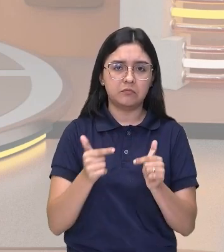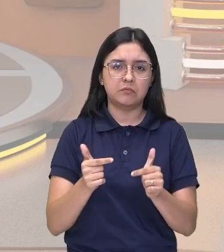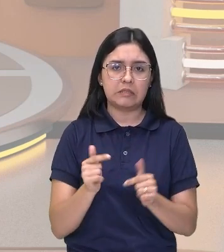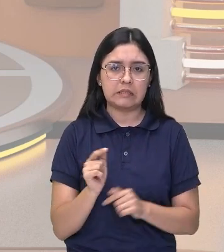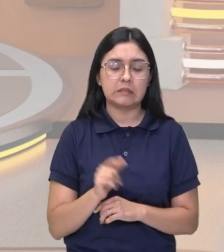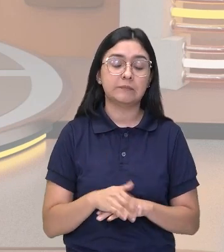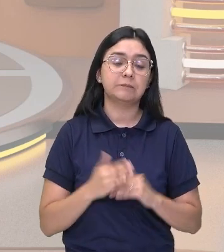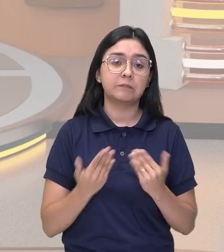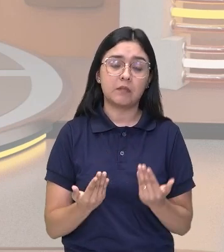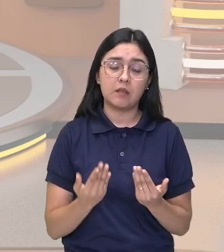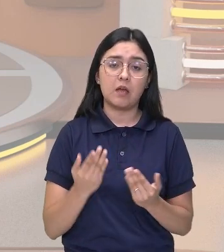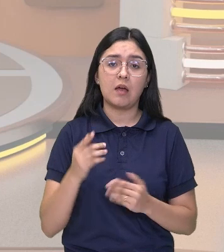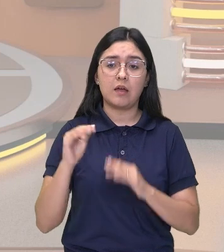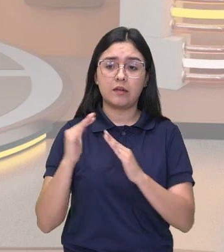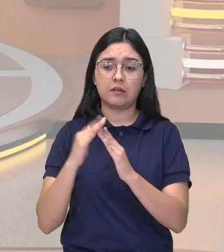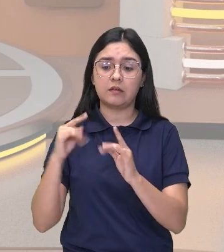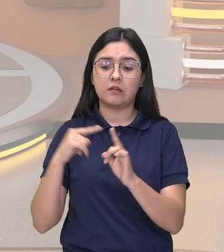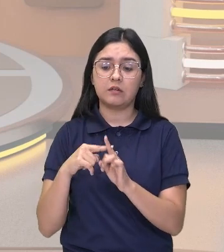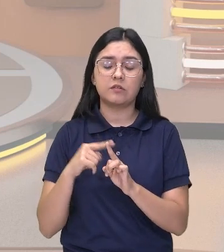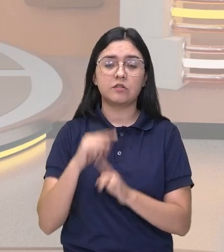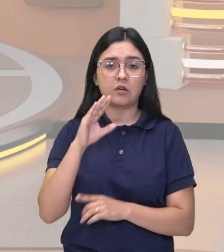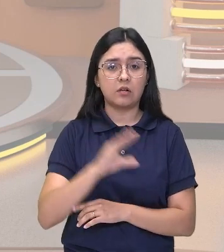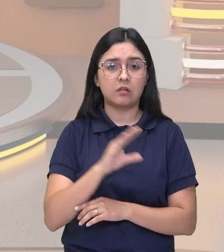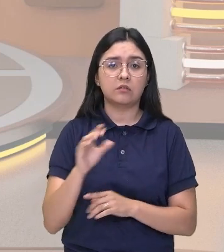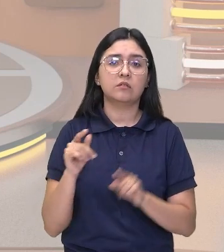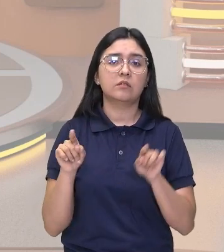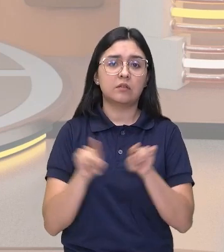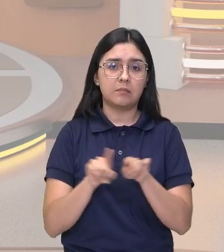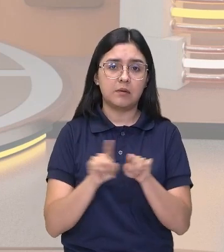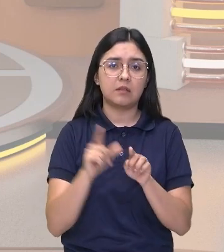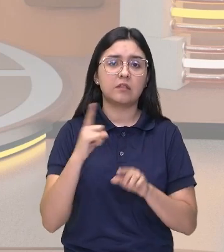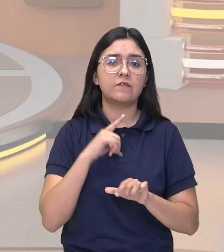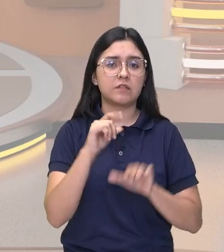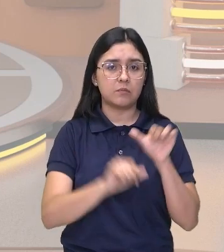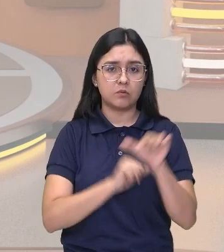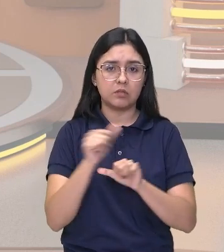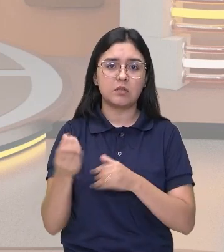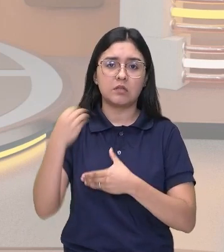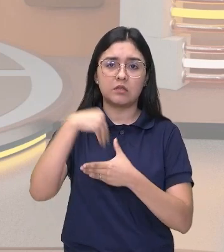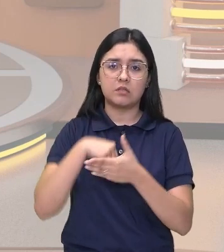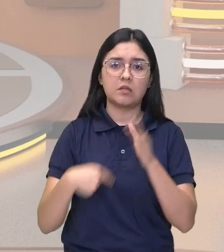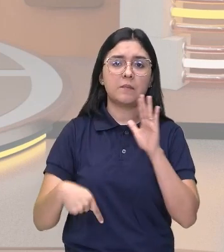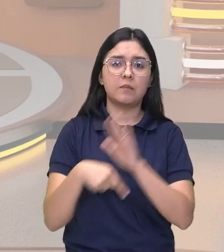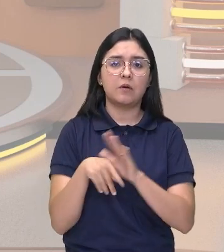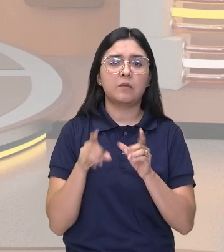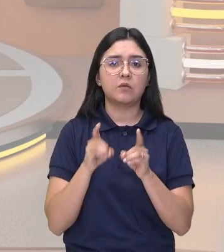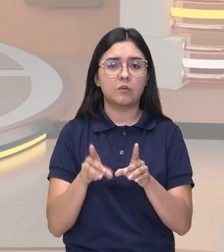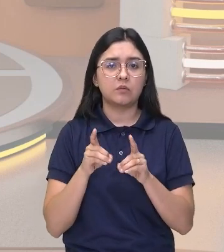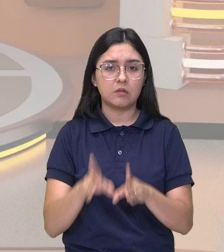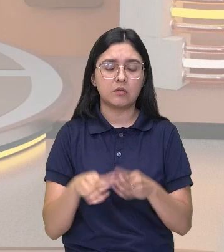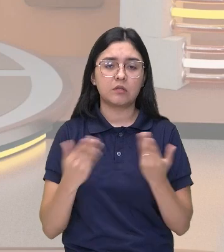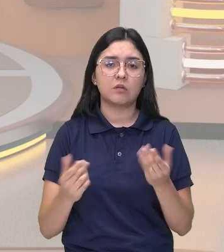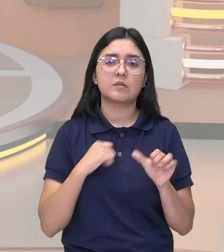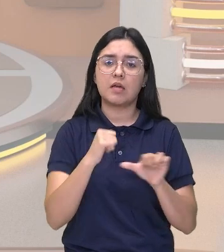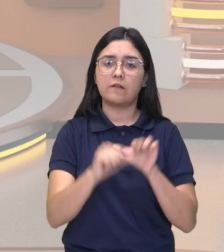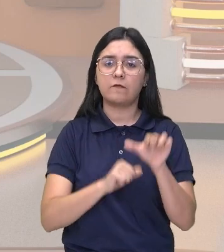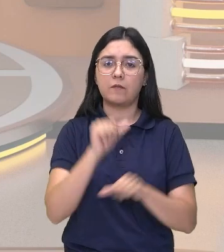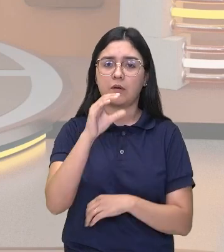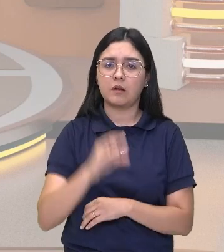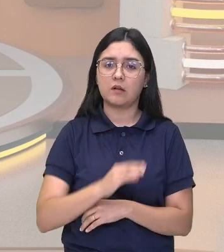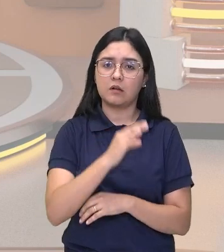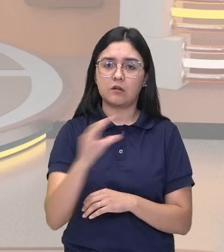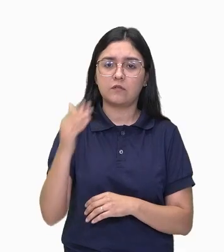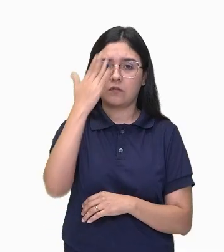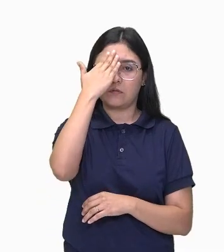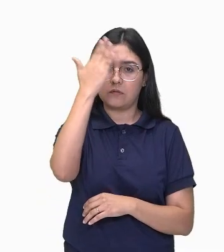gente. A Igreja Católica também formulou uma reforma dentro da sua própria doutrina, e essa reforma católica ficou conhecida